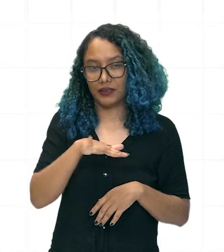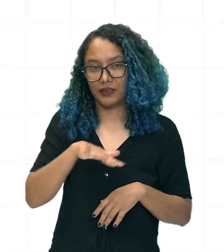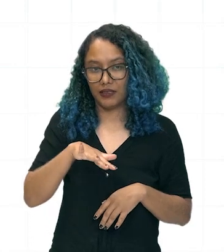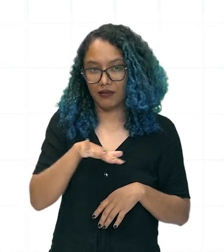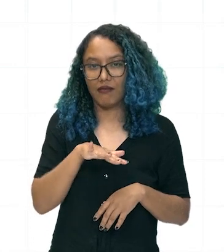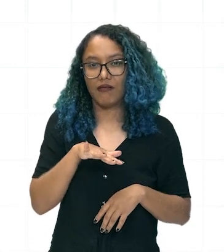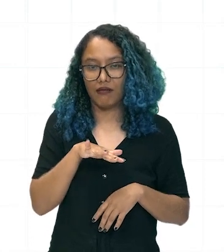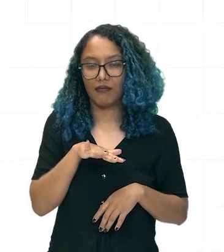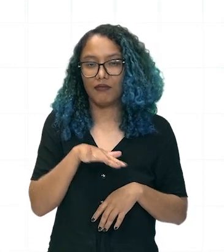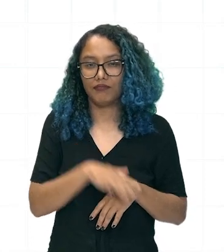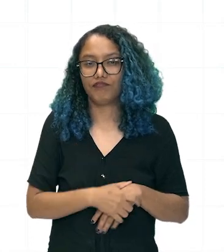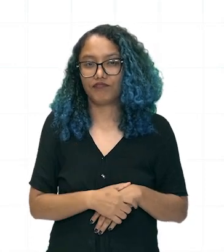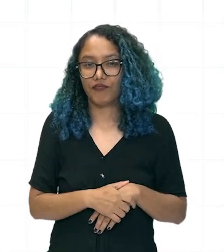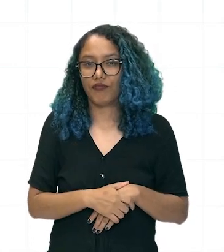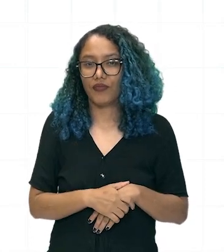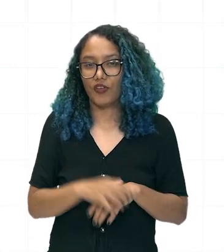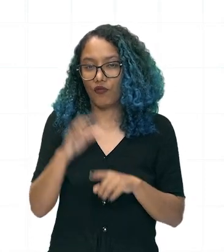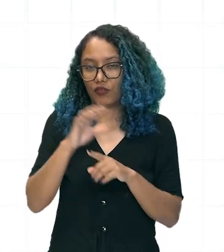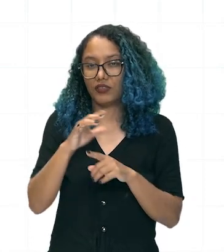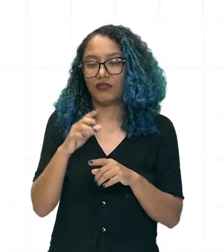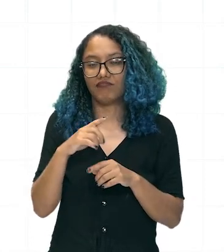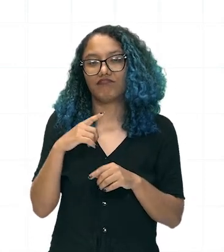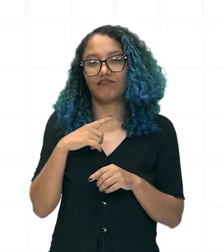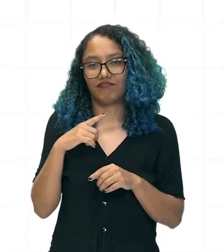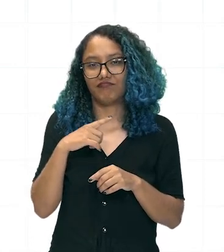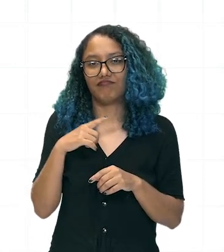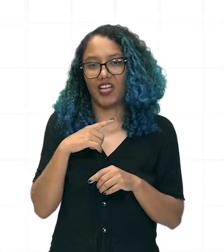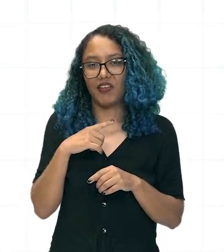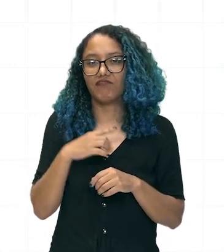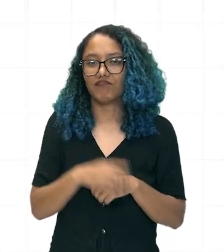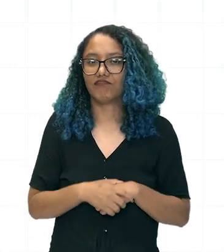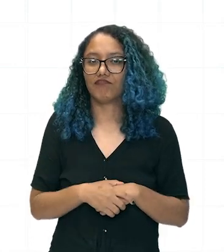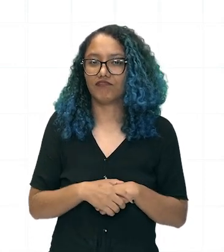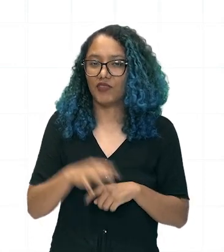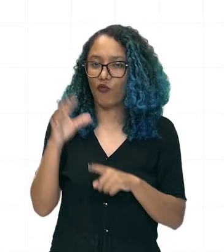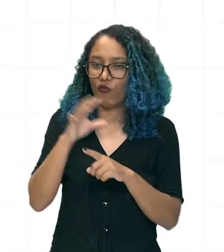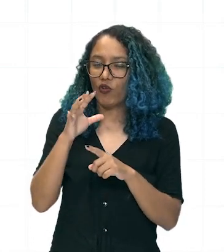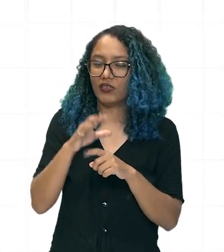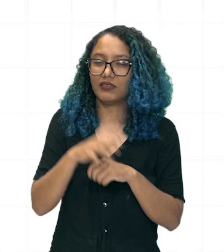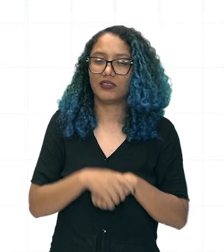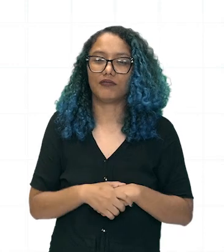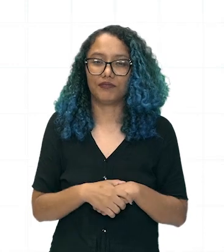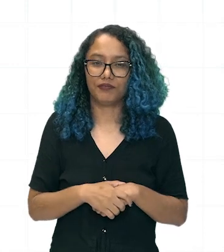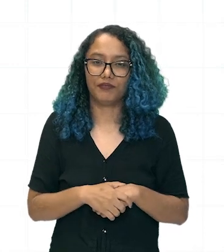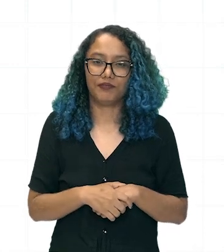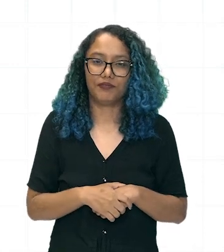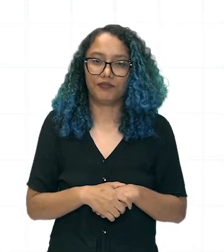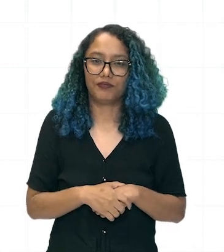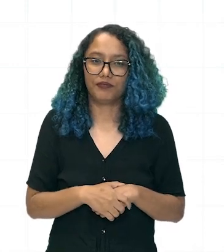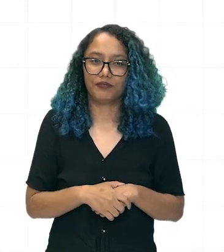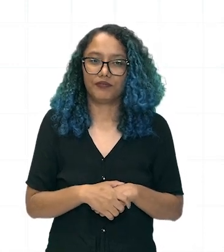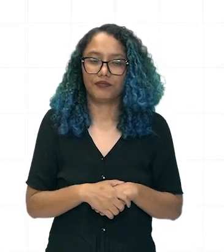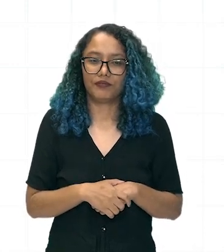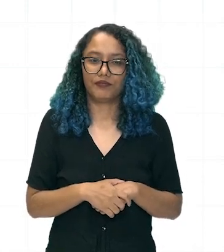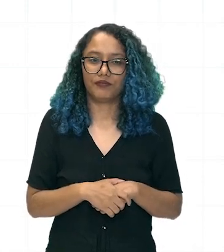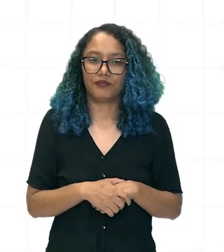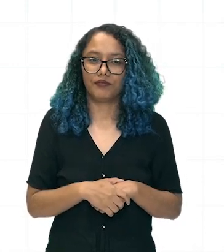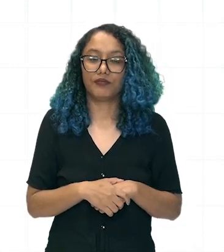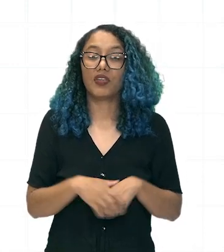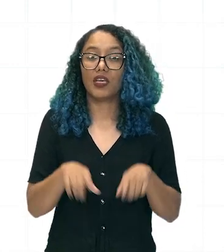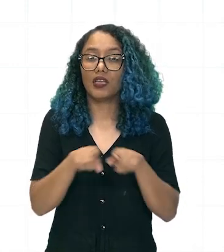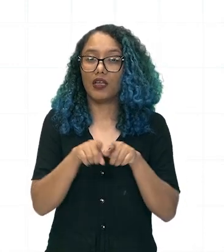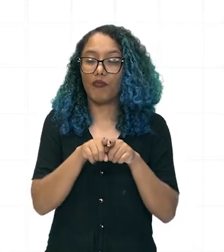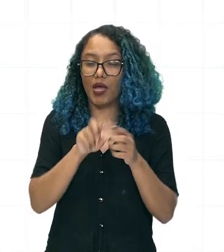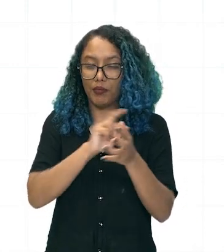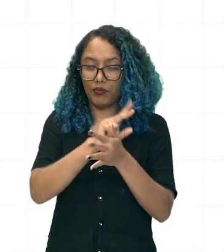impactos significativos no meio ambiente. Na biodiversidade, que são todos os seres vivos que